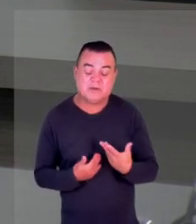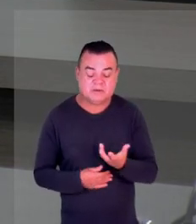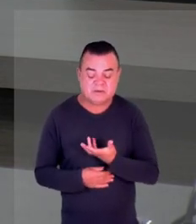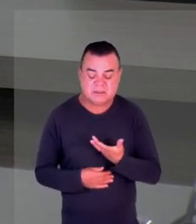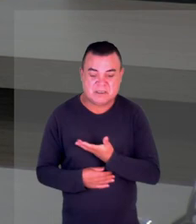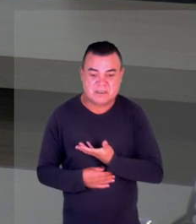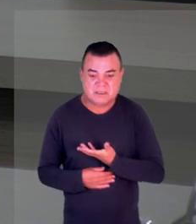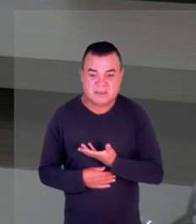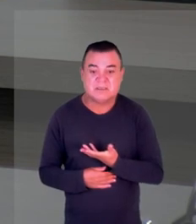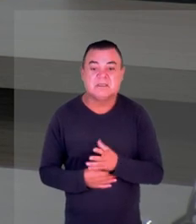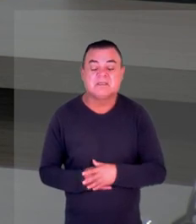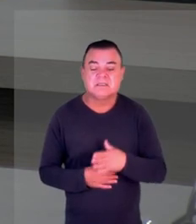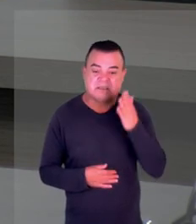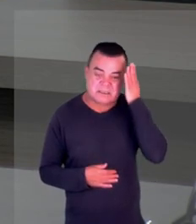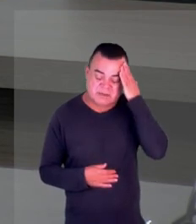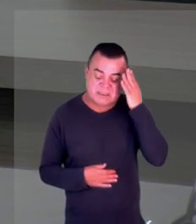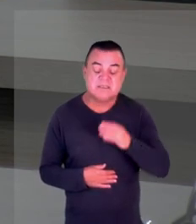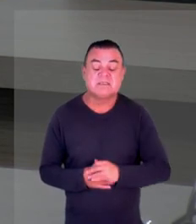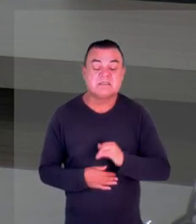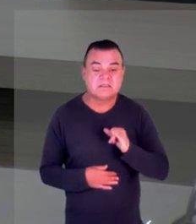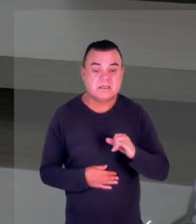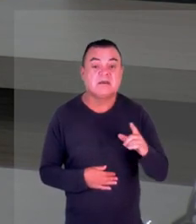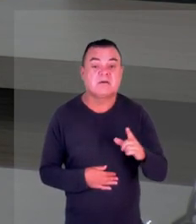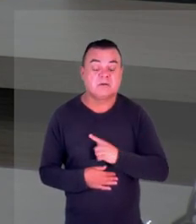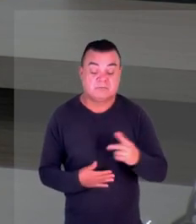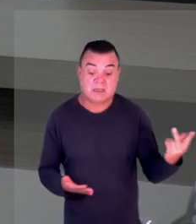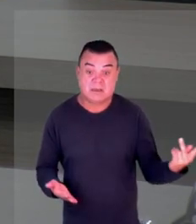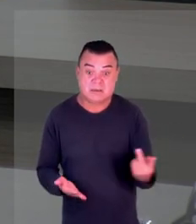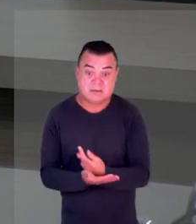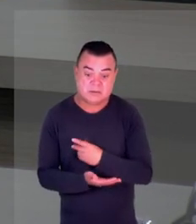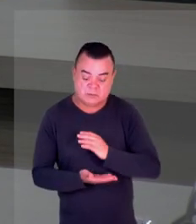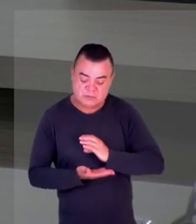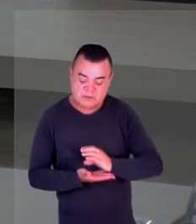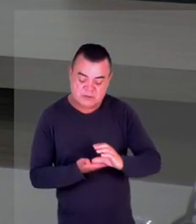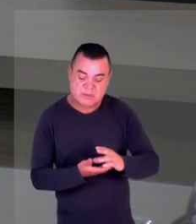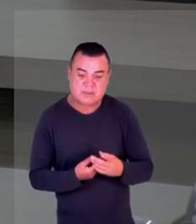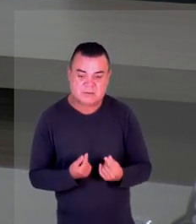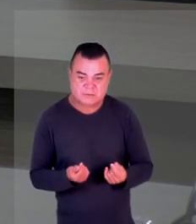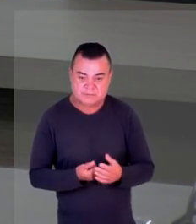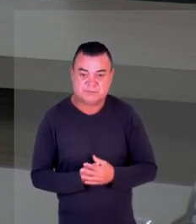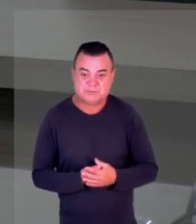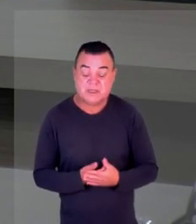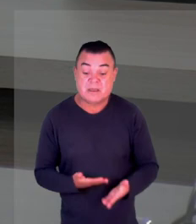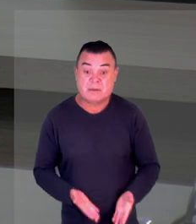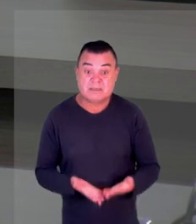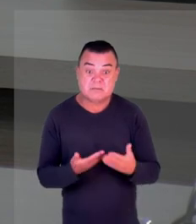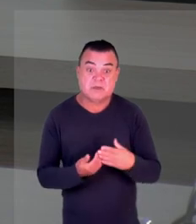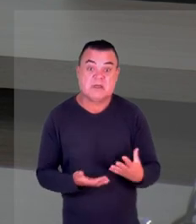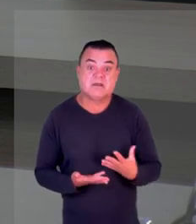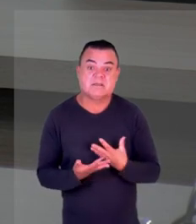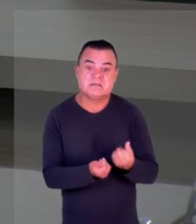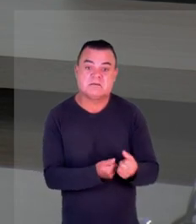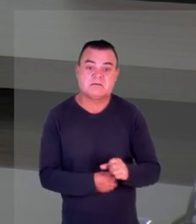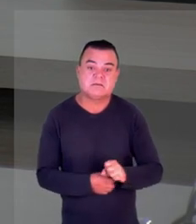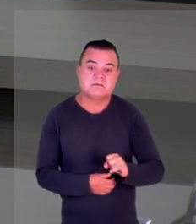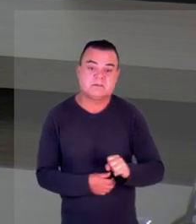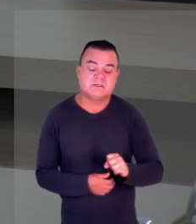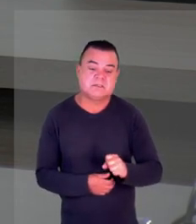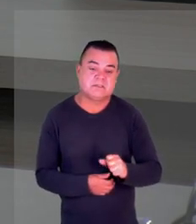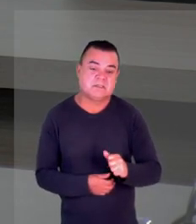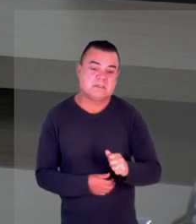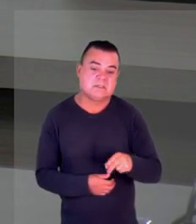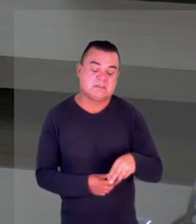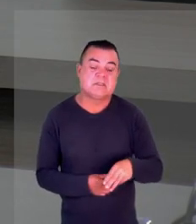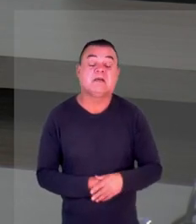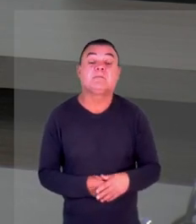se existe ass também esse esse estímulo financeiro para adesão ao cisan eh e E aí eu também adiro